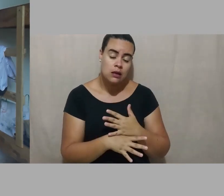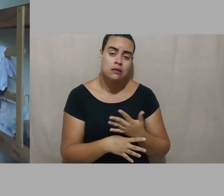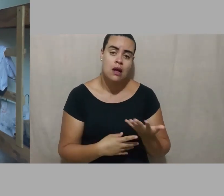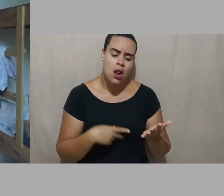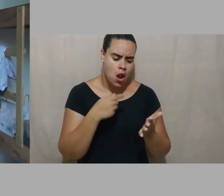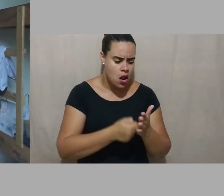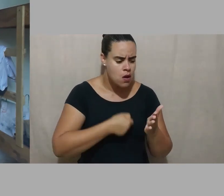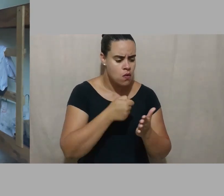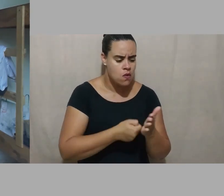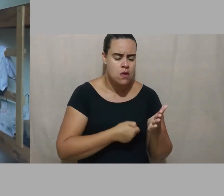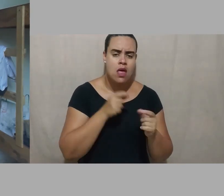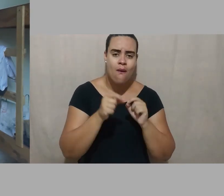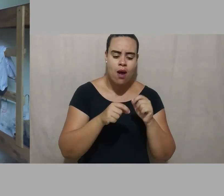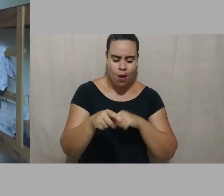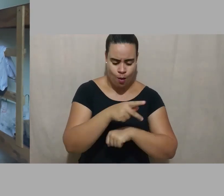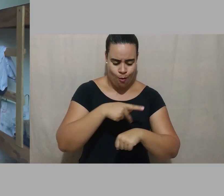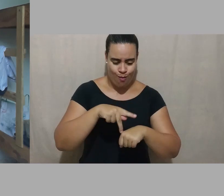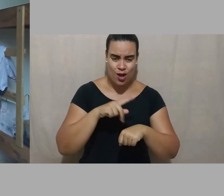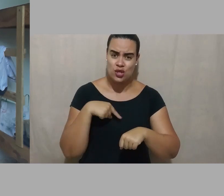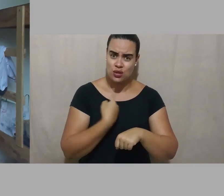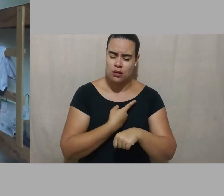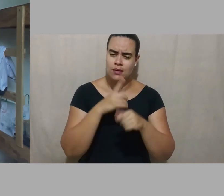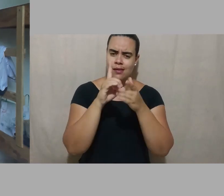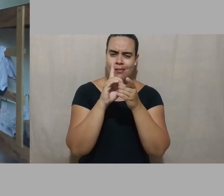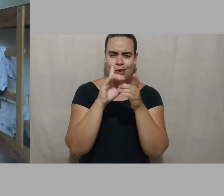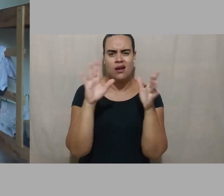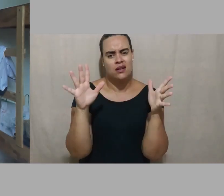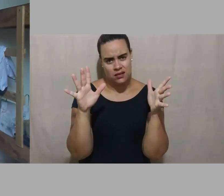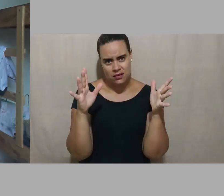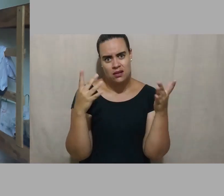Vou lutar pela democracia do nosso país, né?